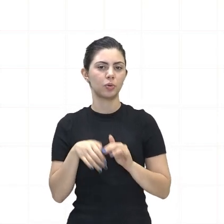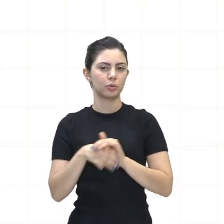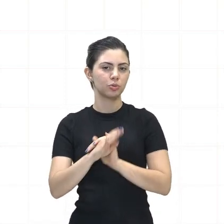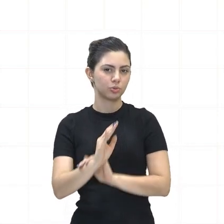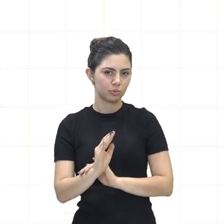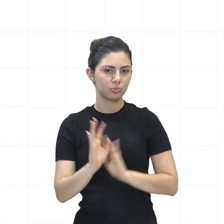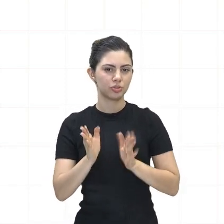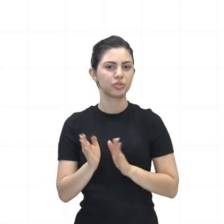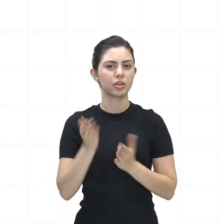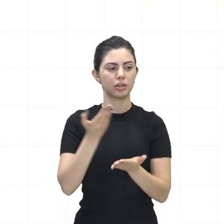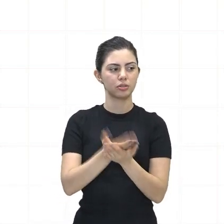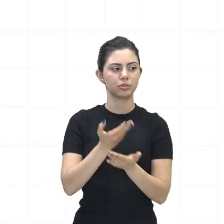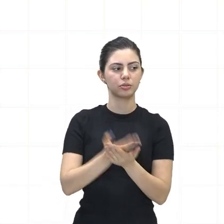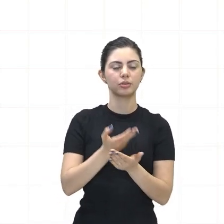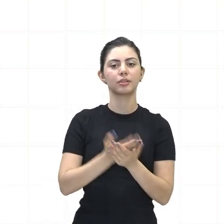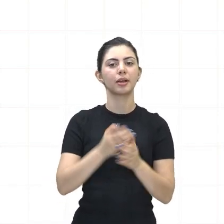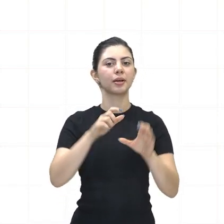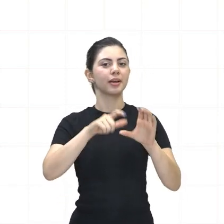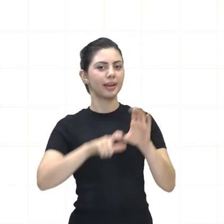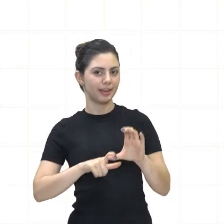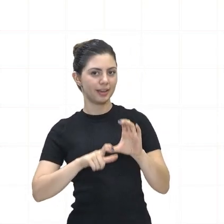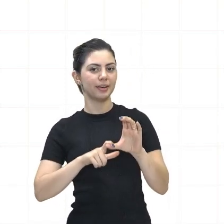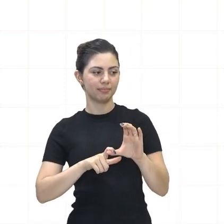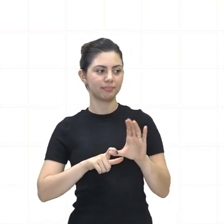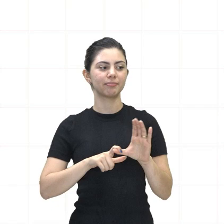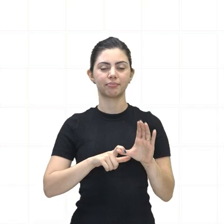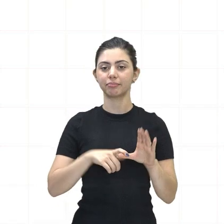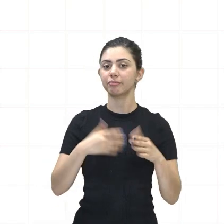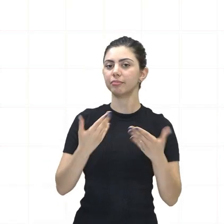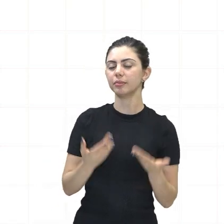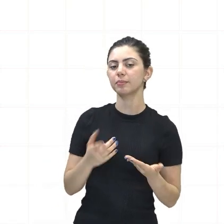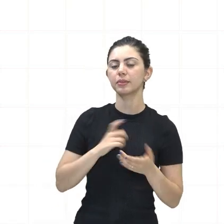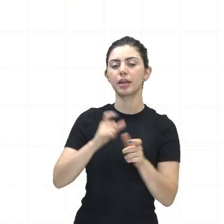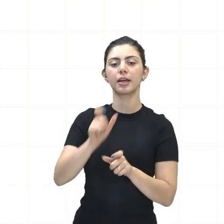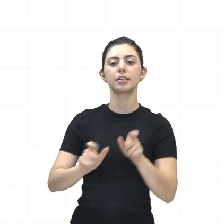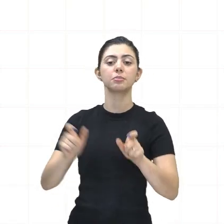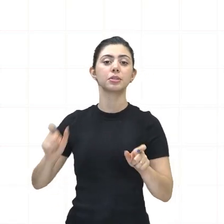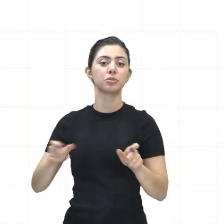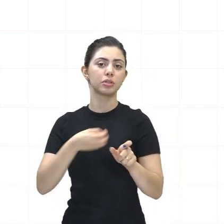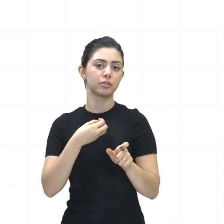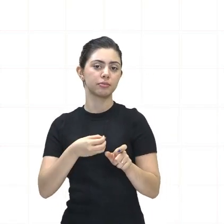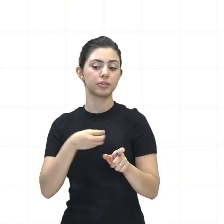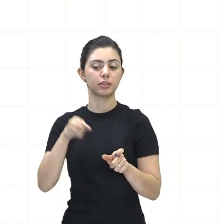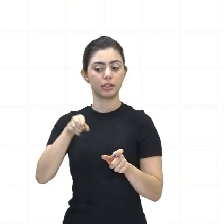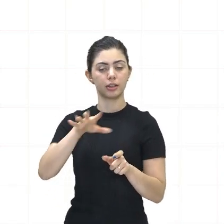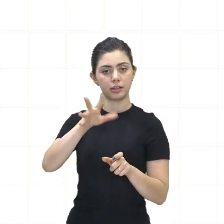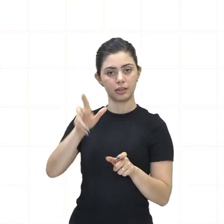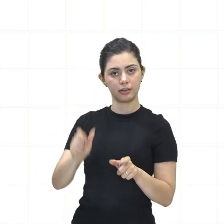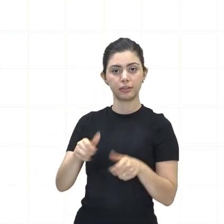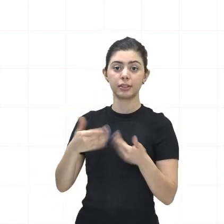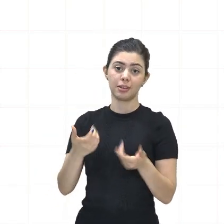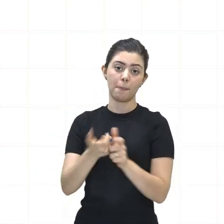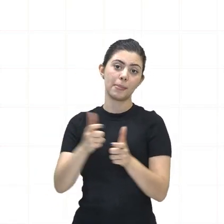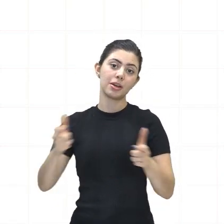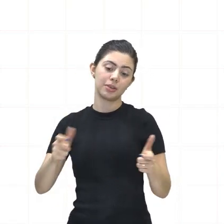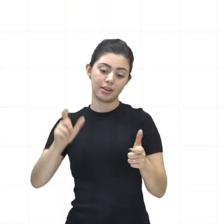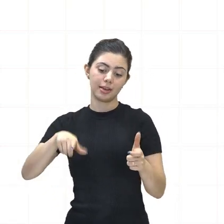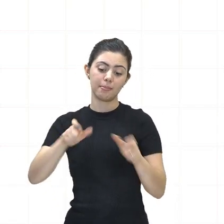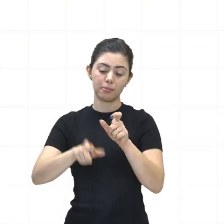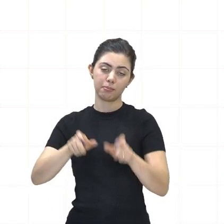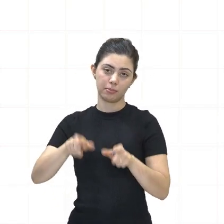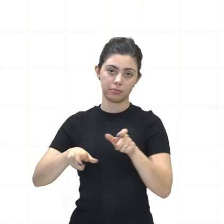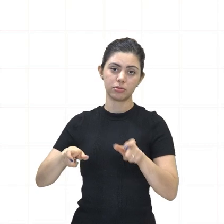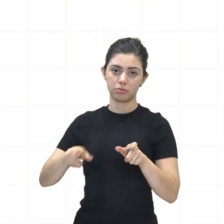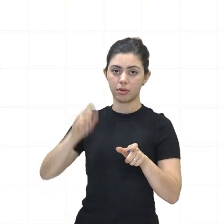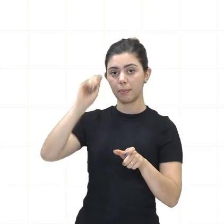né? Por aí, sobre quem são as pessoas que vivem na África. Pessoas, na maioria dos casos, negras, né?